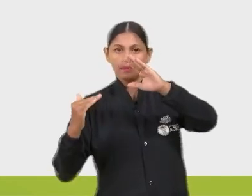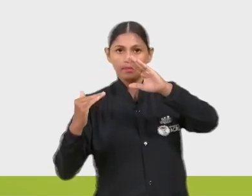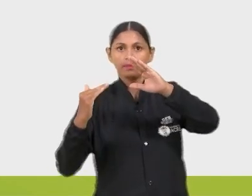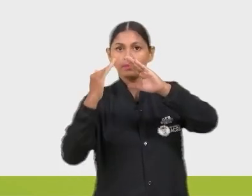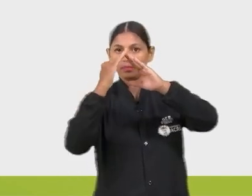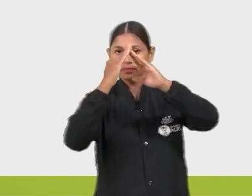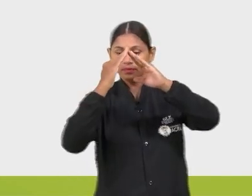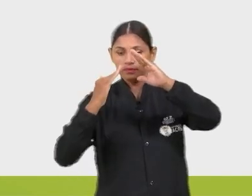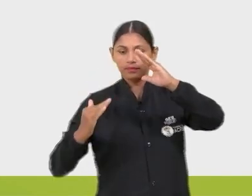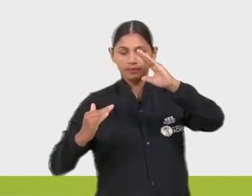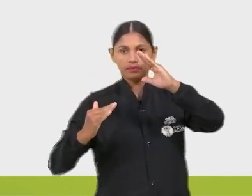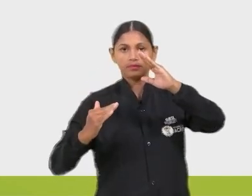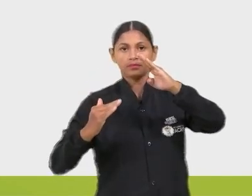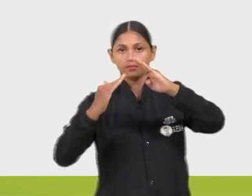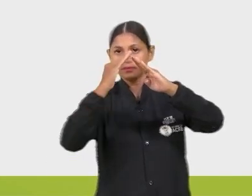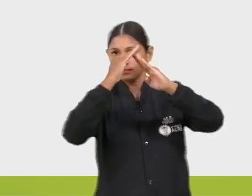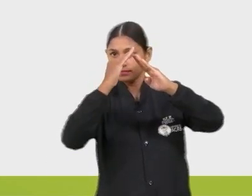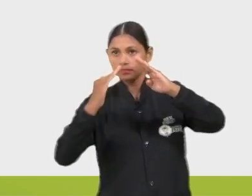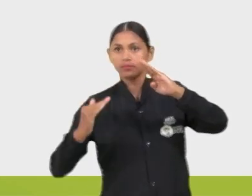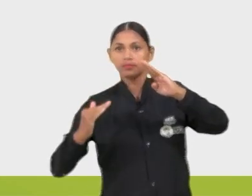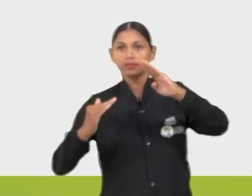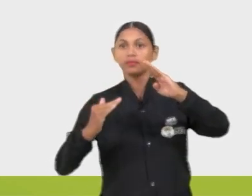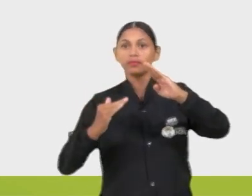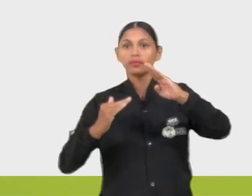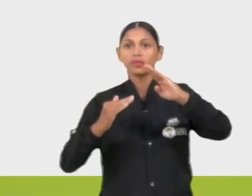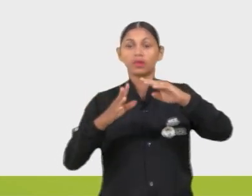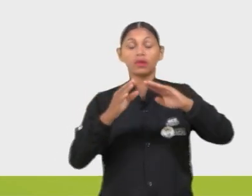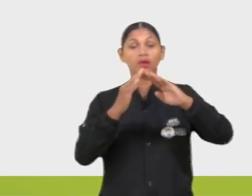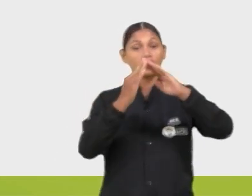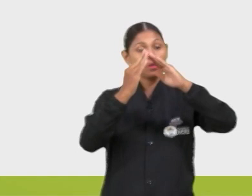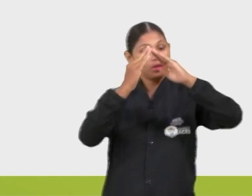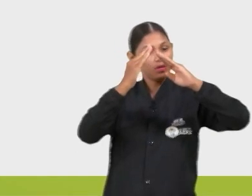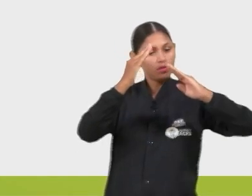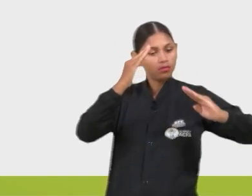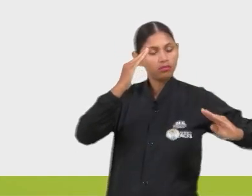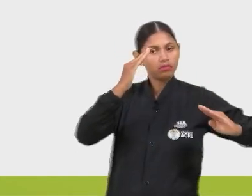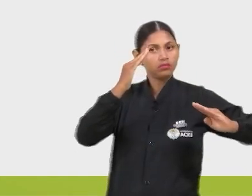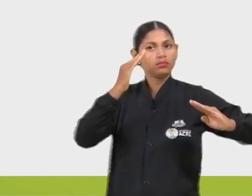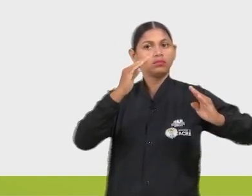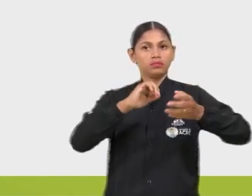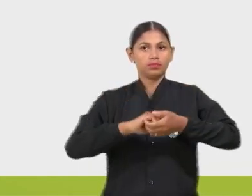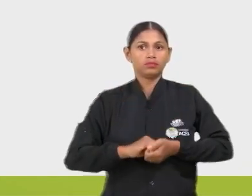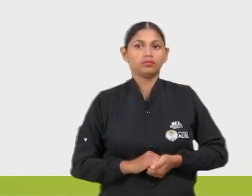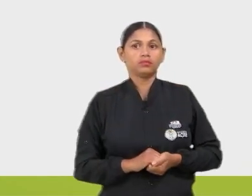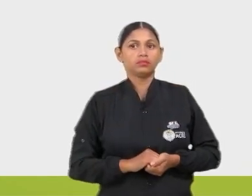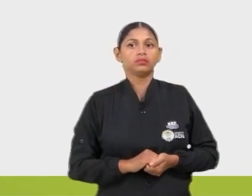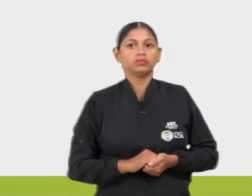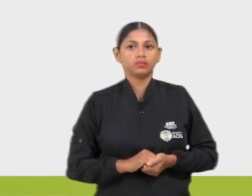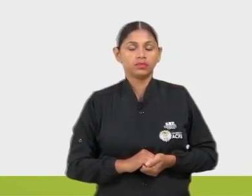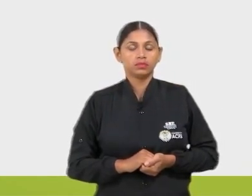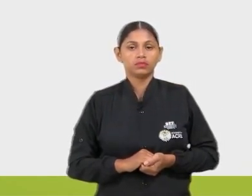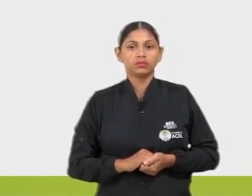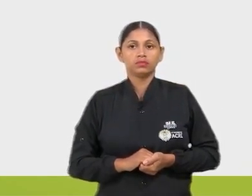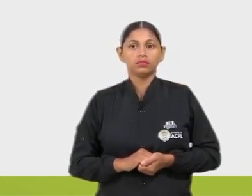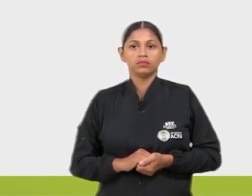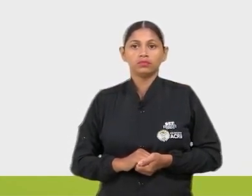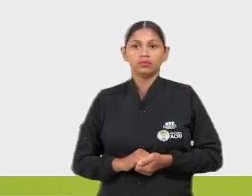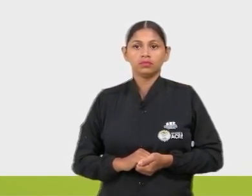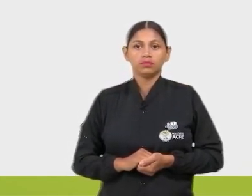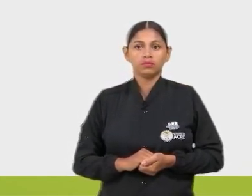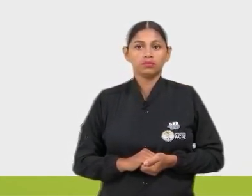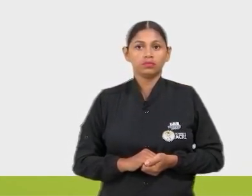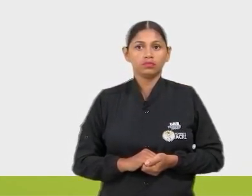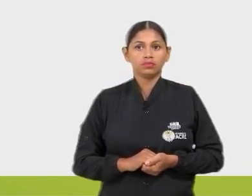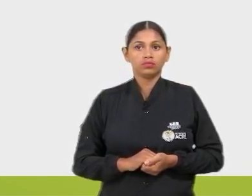de apótema da base, e essa lateral aqui é chamada de apótema da pirâmide, tá bom? Então tá aí todos os conceitos possíveis. Olha o triângulo